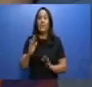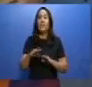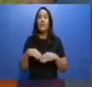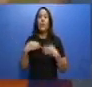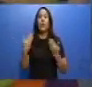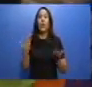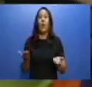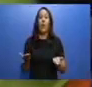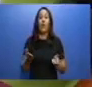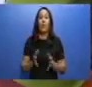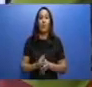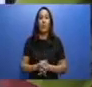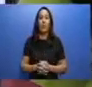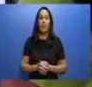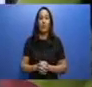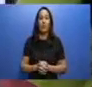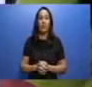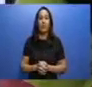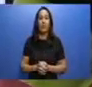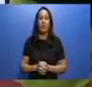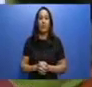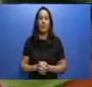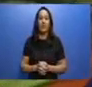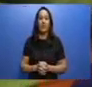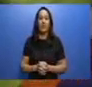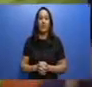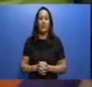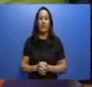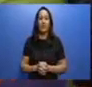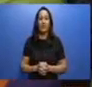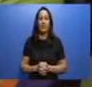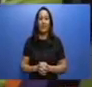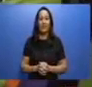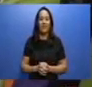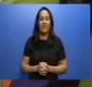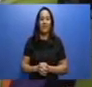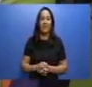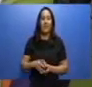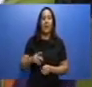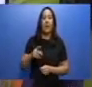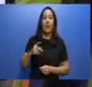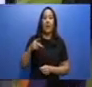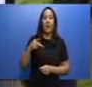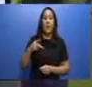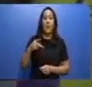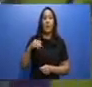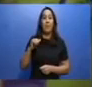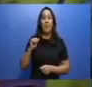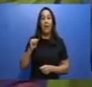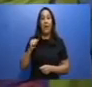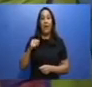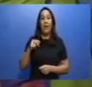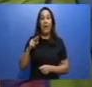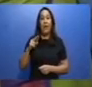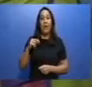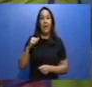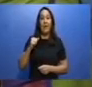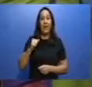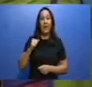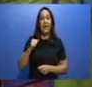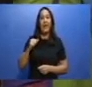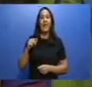poliedro mesmo? Aquele trava-língua. Quem se lembrou? É o